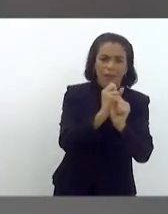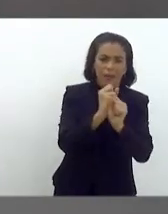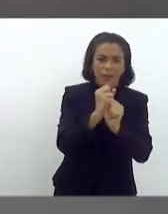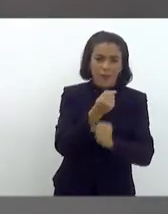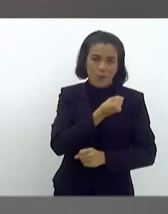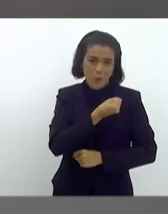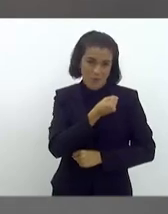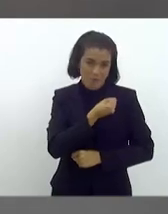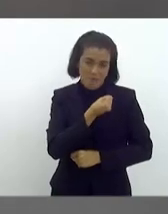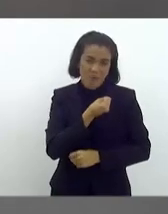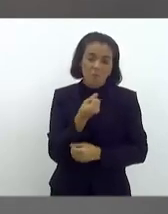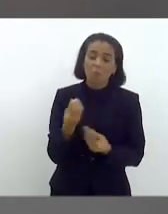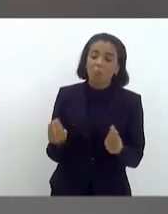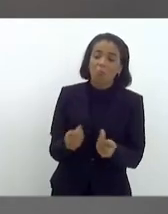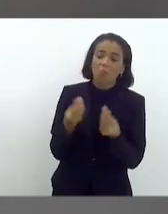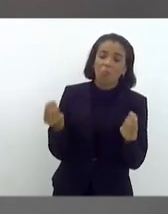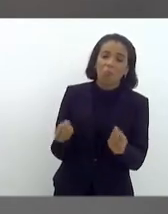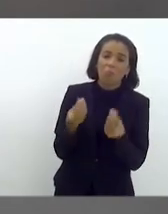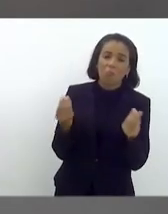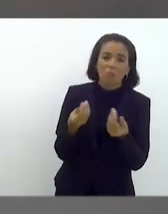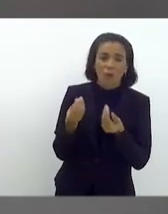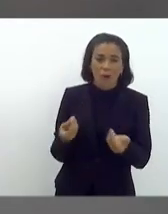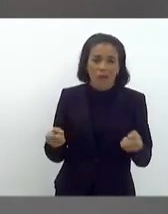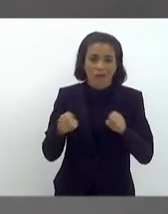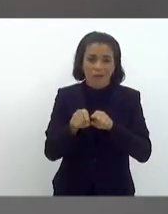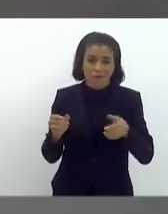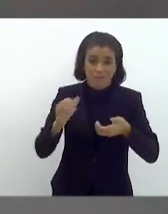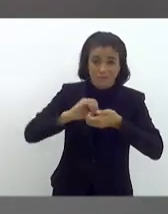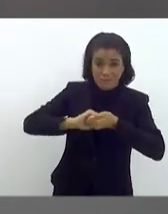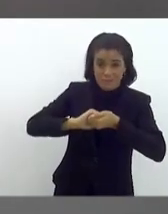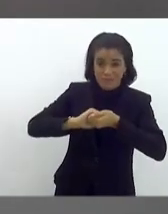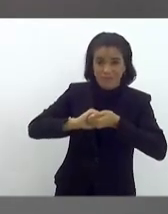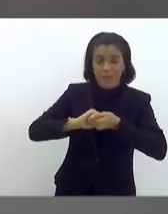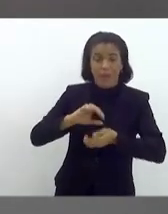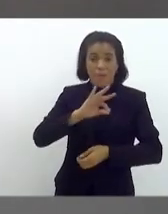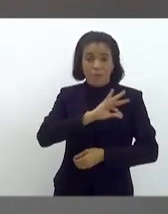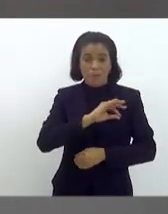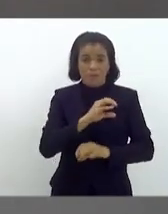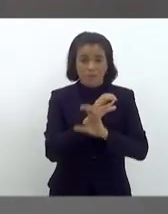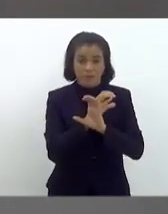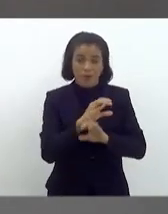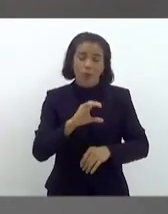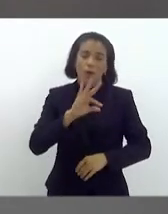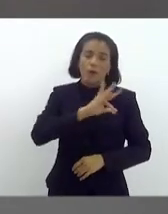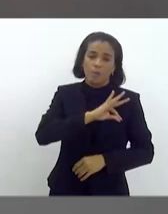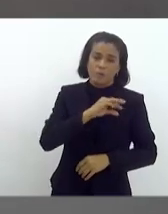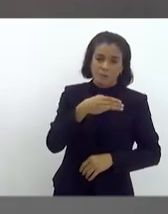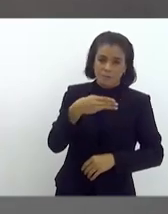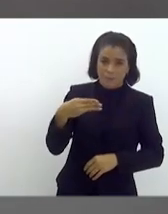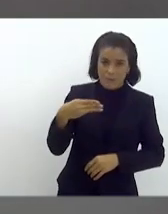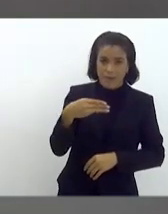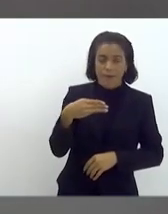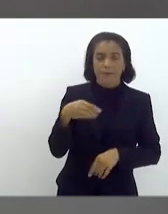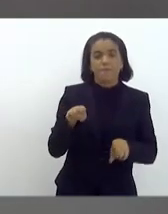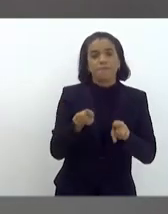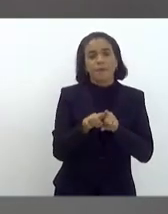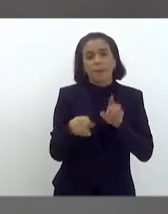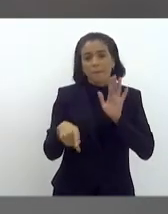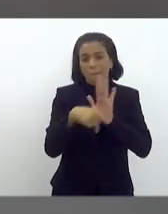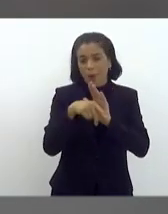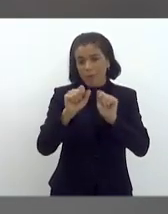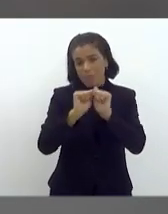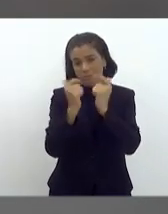números frios às vezes então essa parceria né com a polícia civil com a polícia militar com a própria